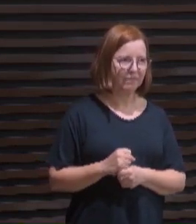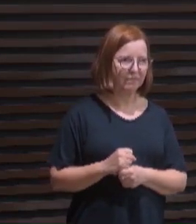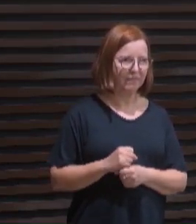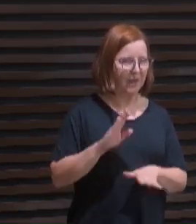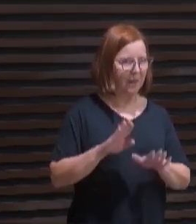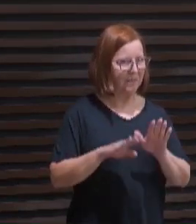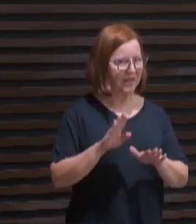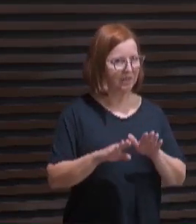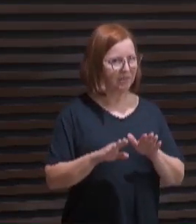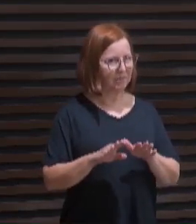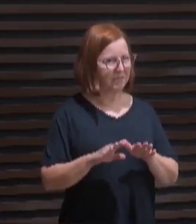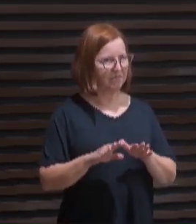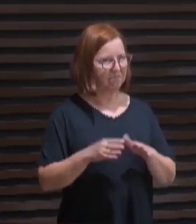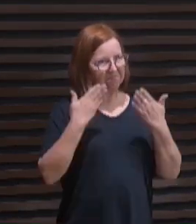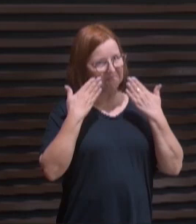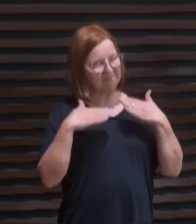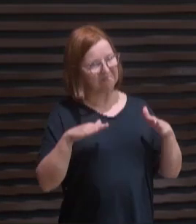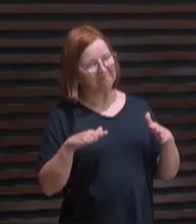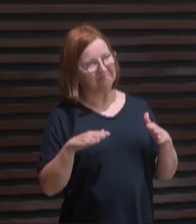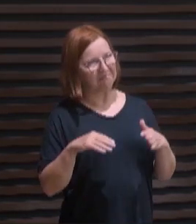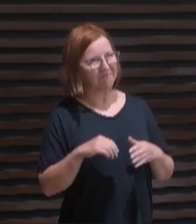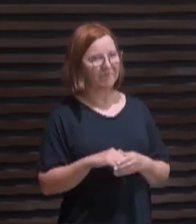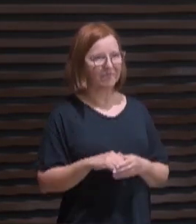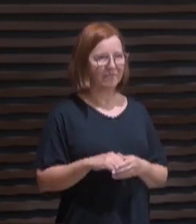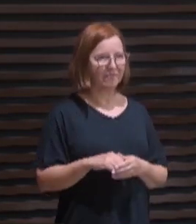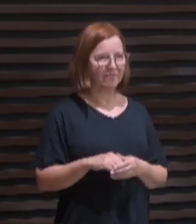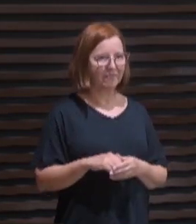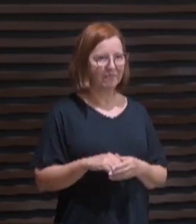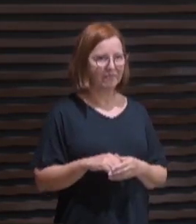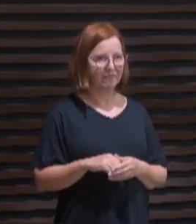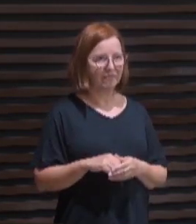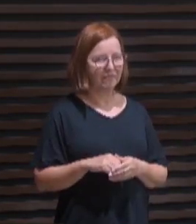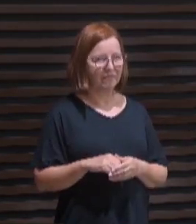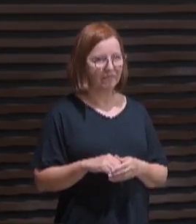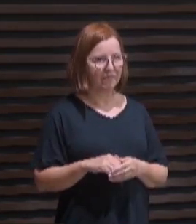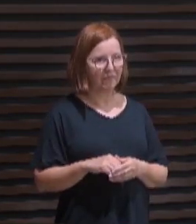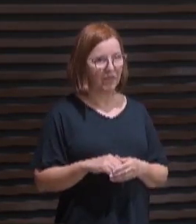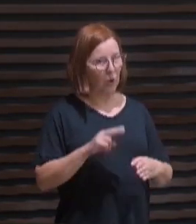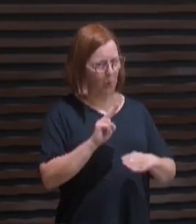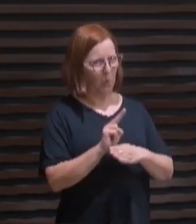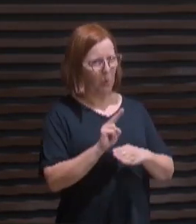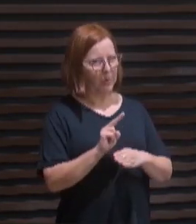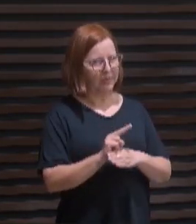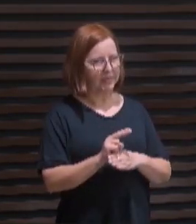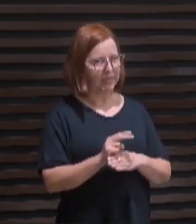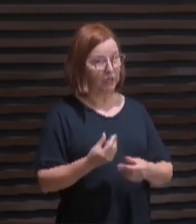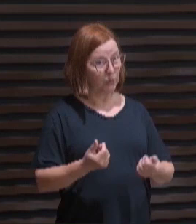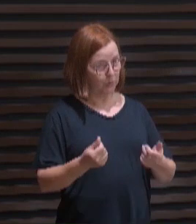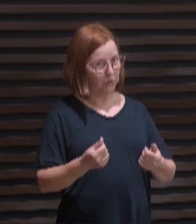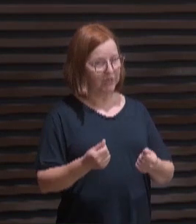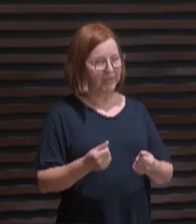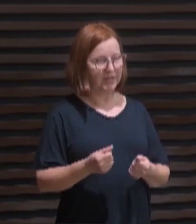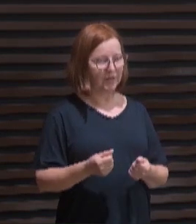mais ou menos comum, que é a proteção do ganho. Você tem um cuidado. Mas esta palavra